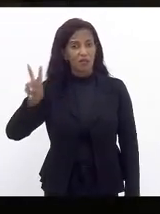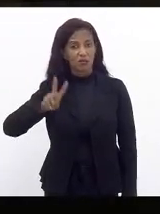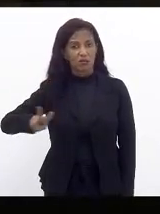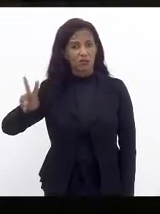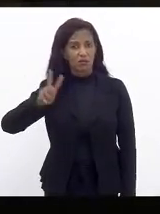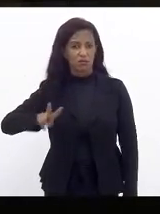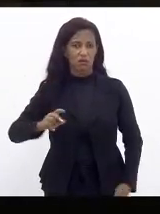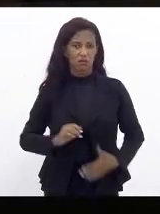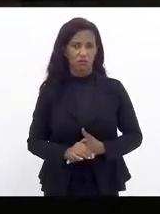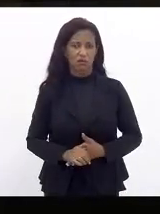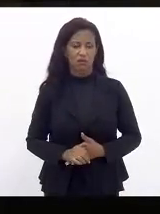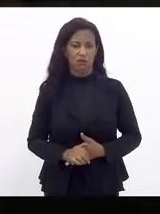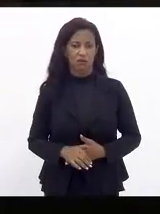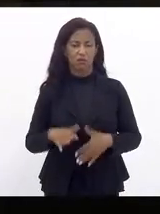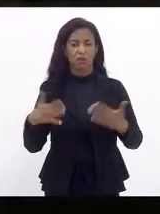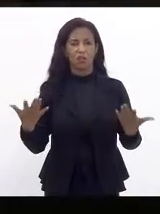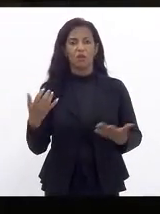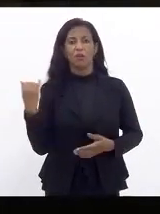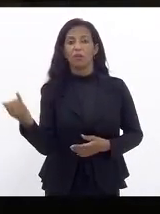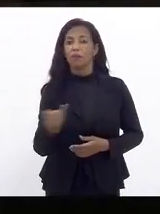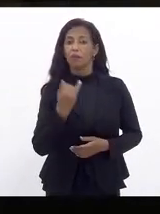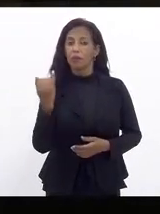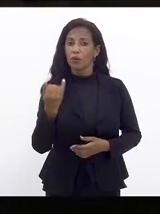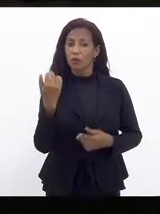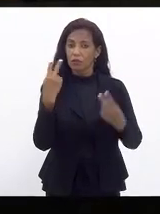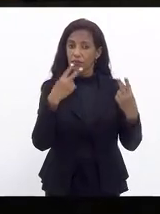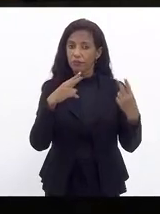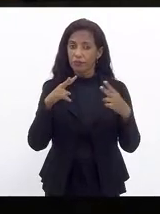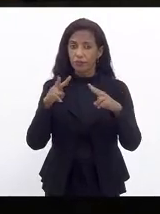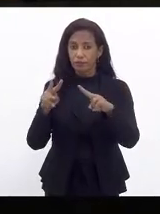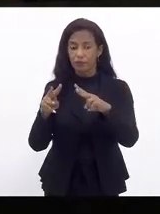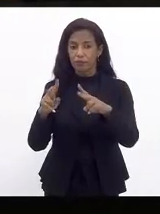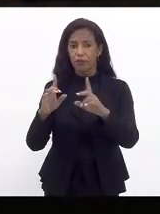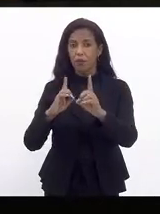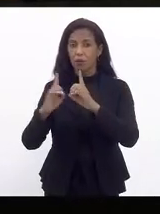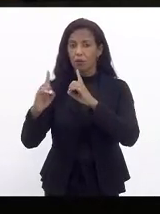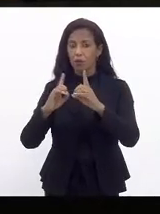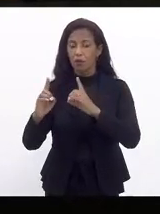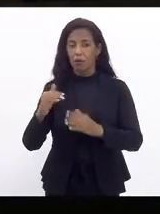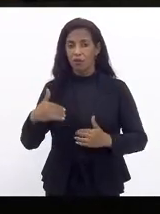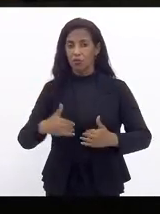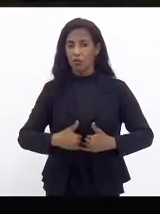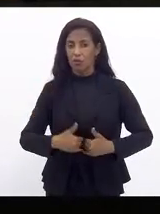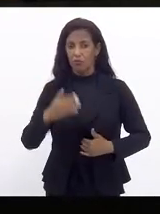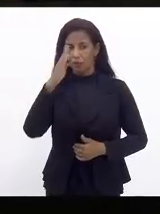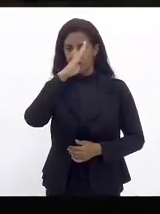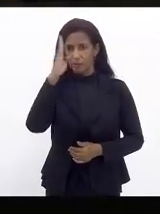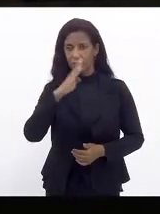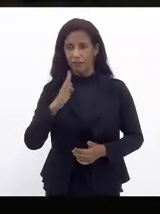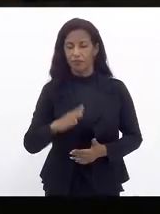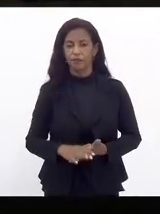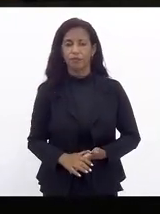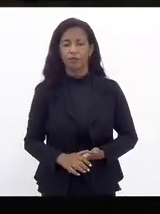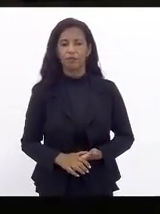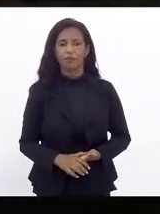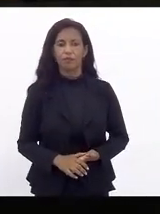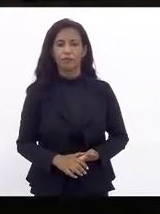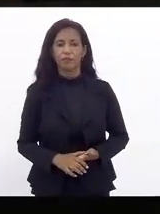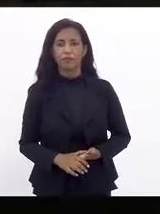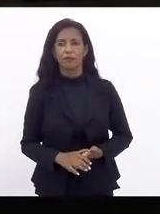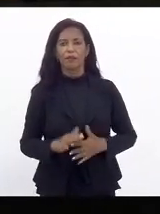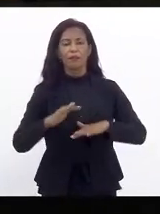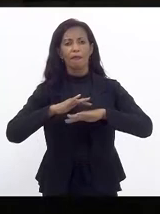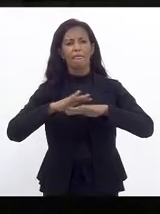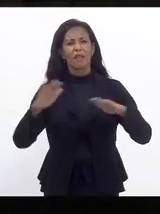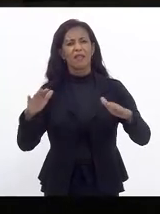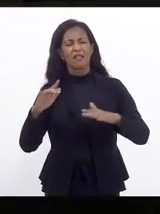Venezuela. Então, é importante que a gente olhe o debate da fome no Brasil sem